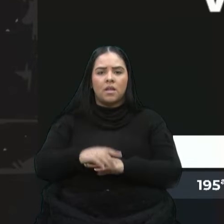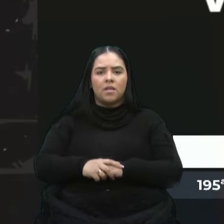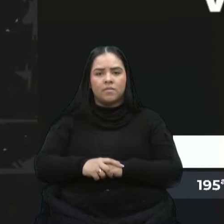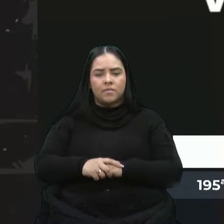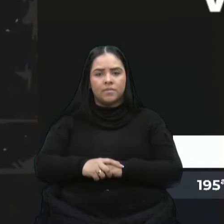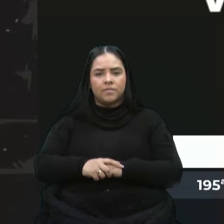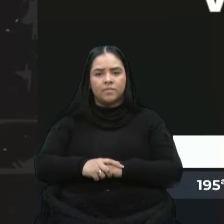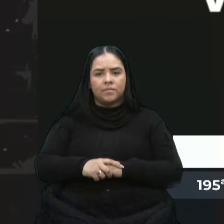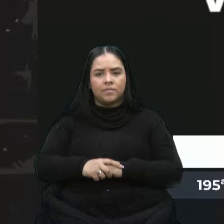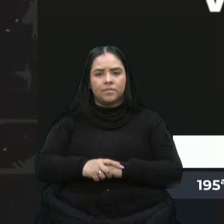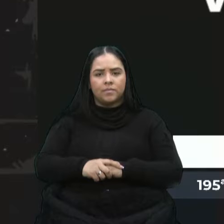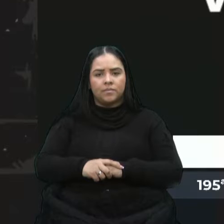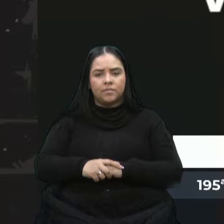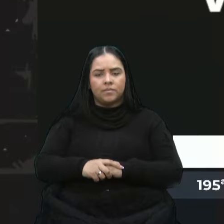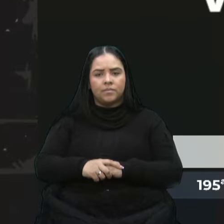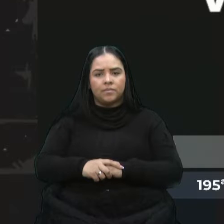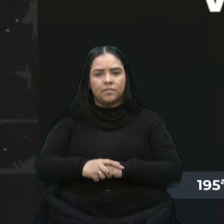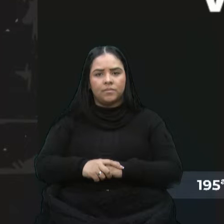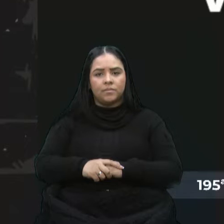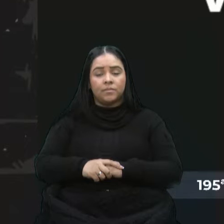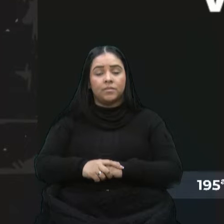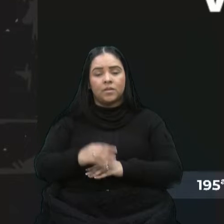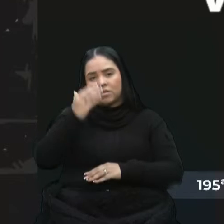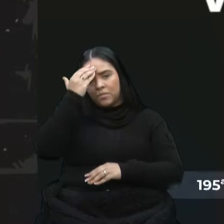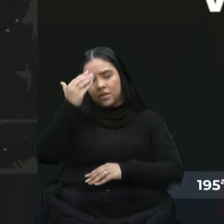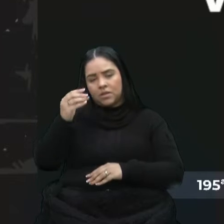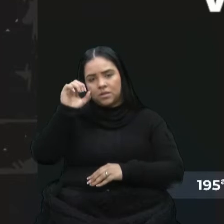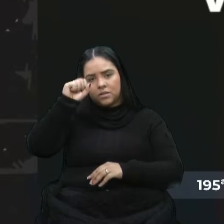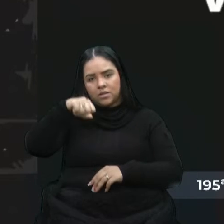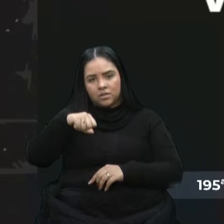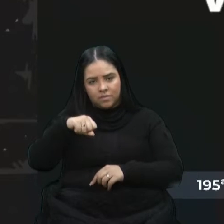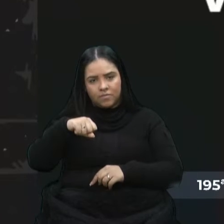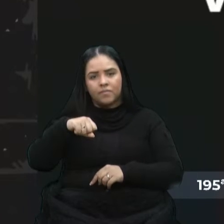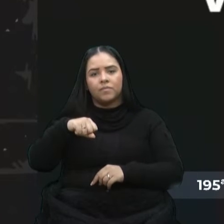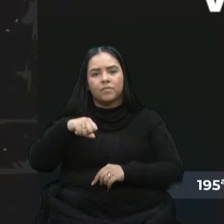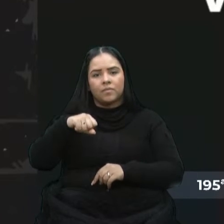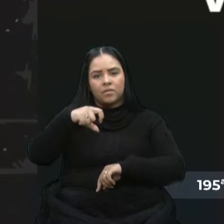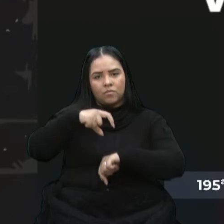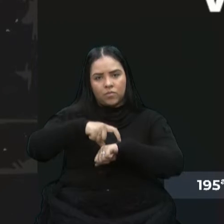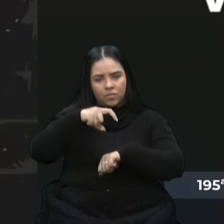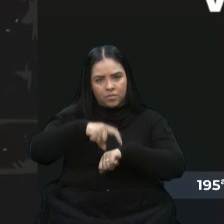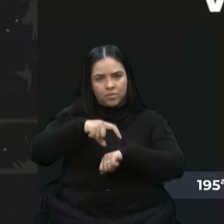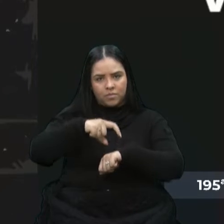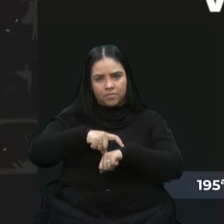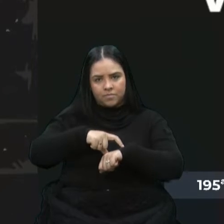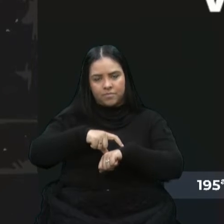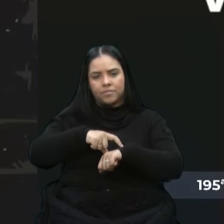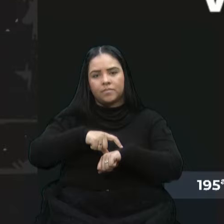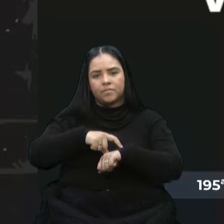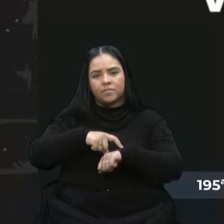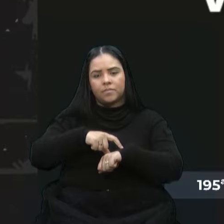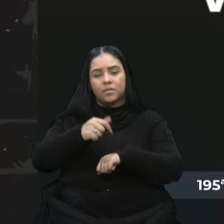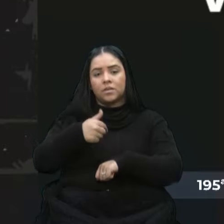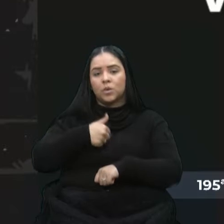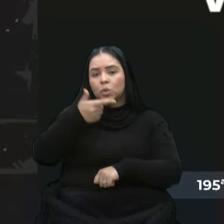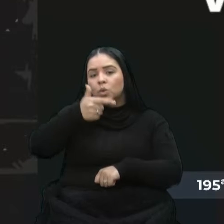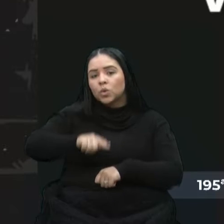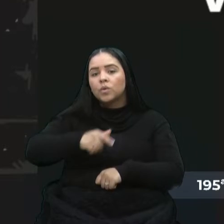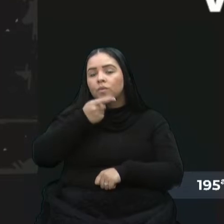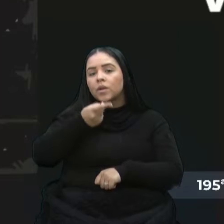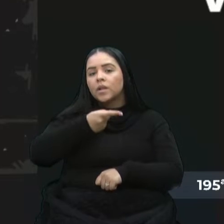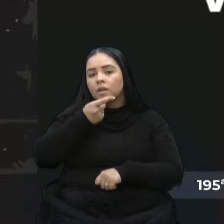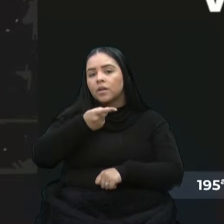declaração de líder da bancada do PCdoB. E agradeço sim pelo espaço e volto a